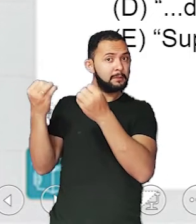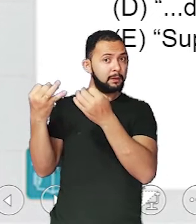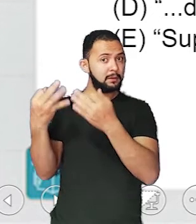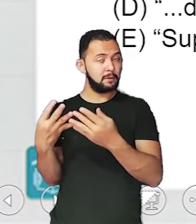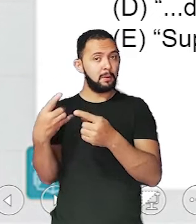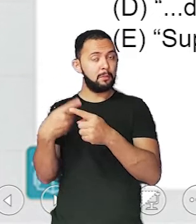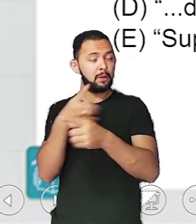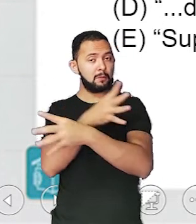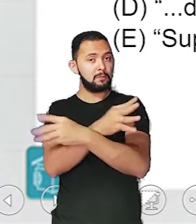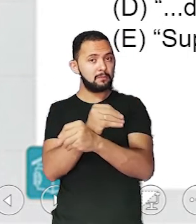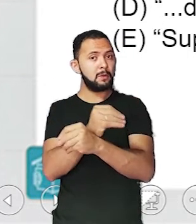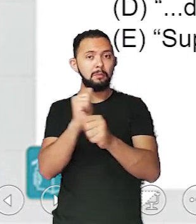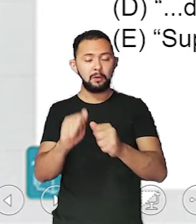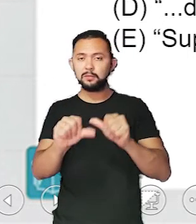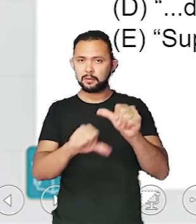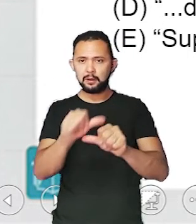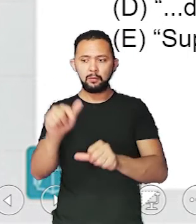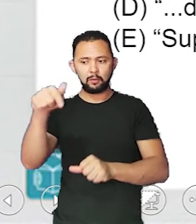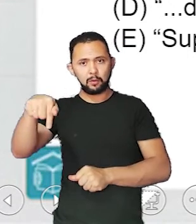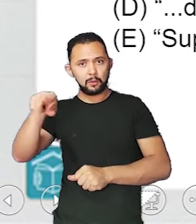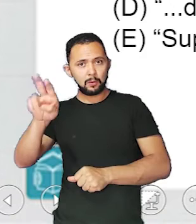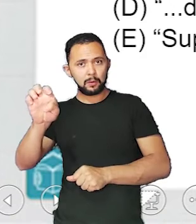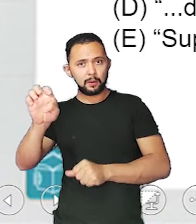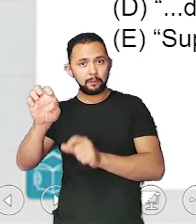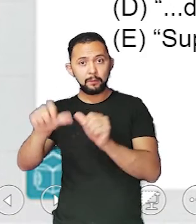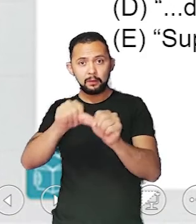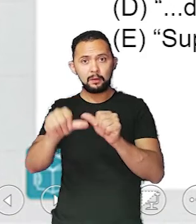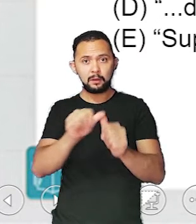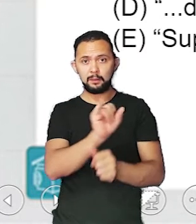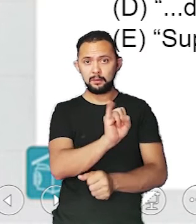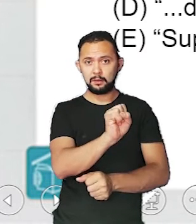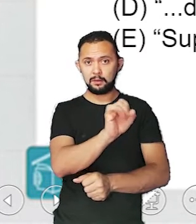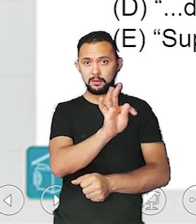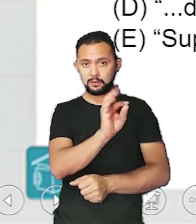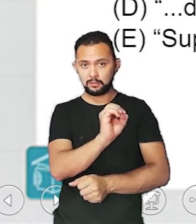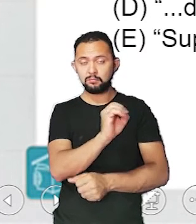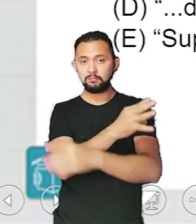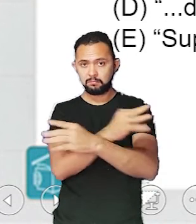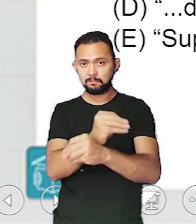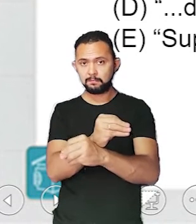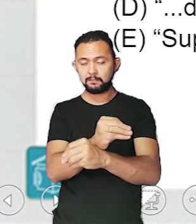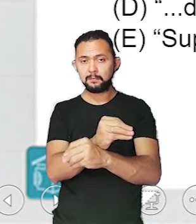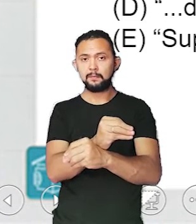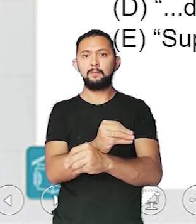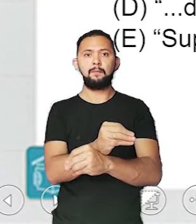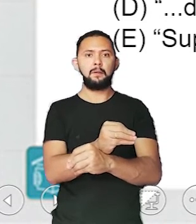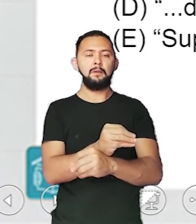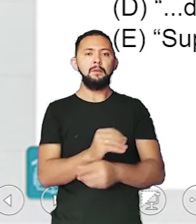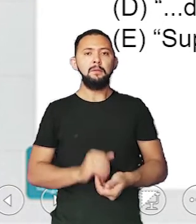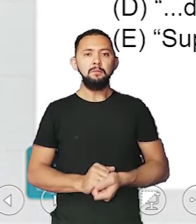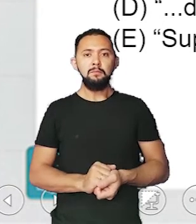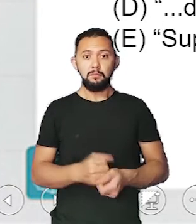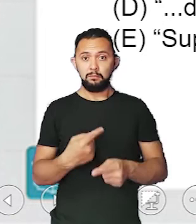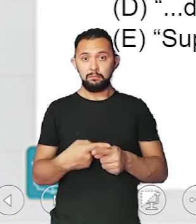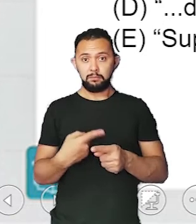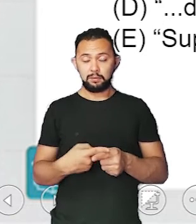uma conjunção integrante. É isso daqui, ó. É isso que ele quer, ó. A oração que tem uma conjunção integrante, certo? Ele não quer as